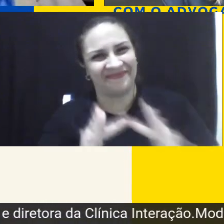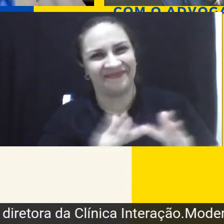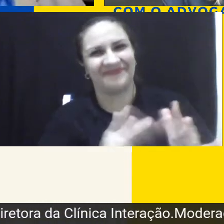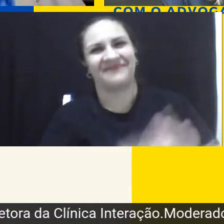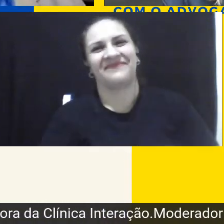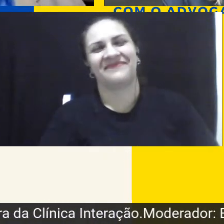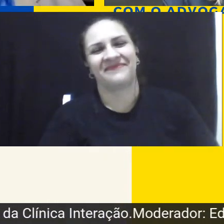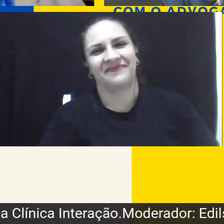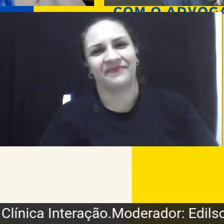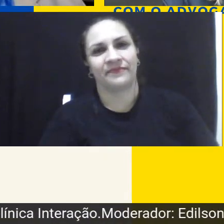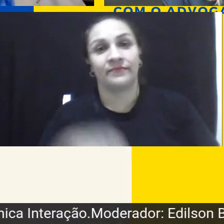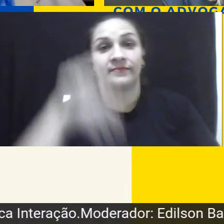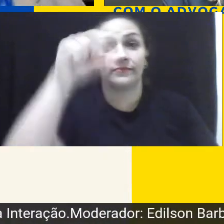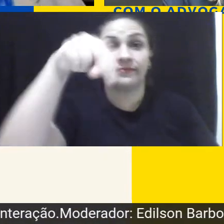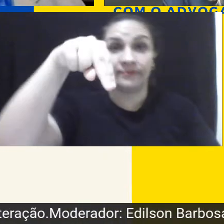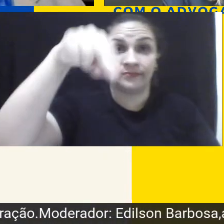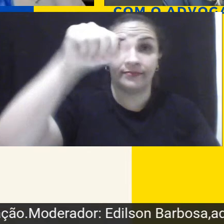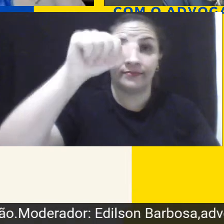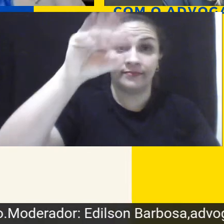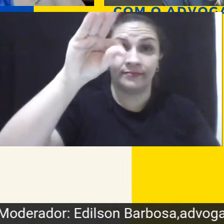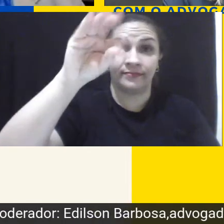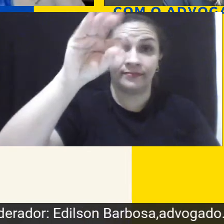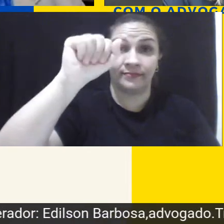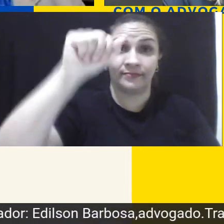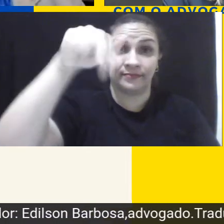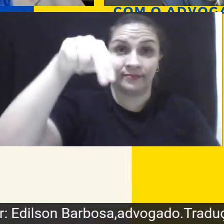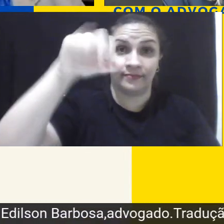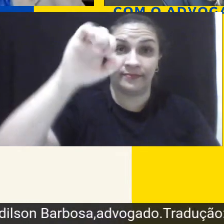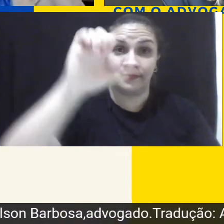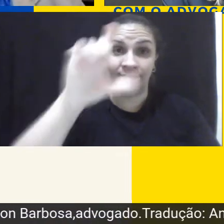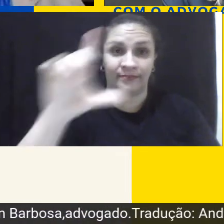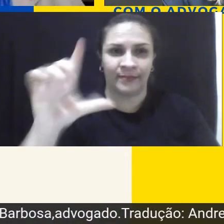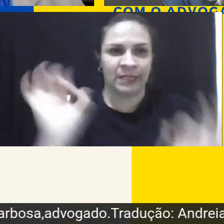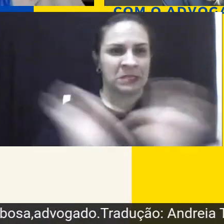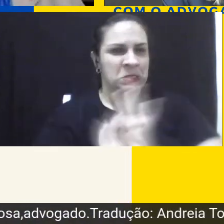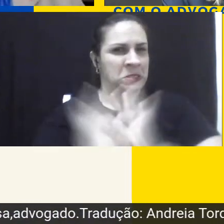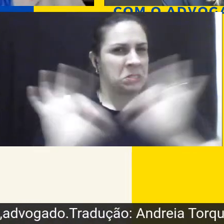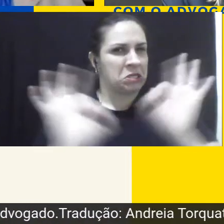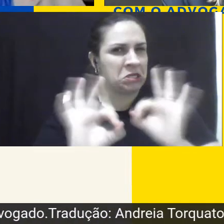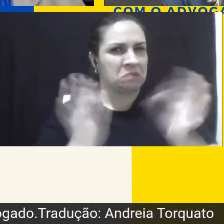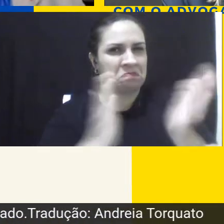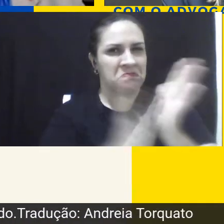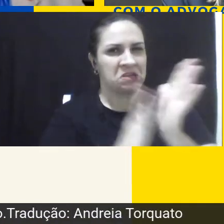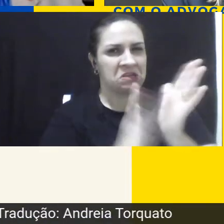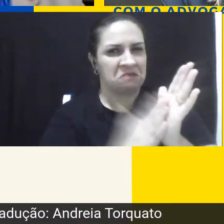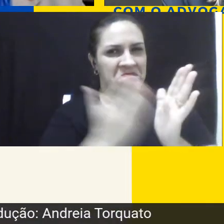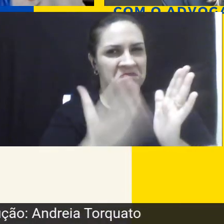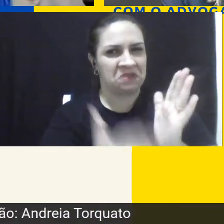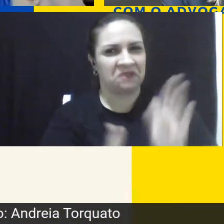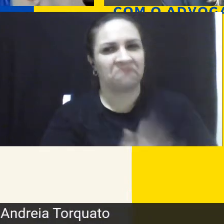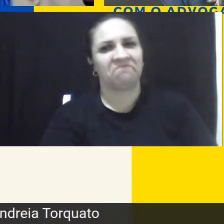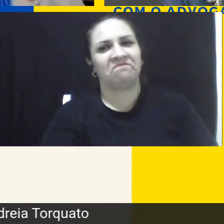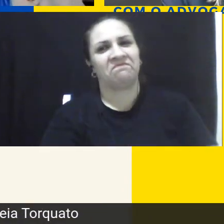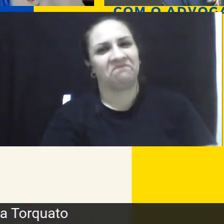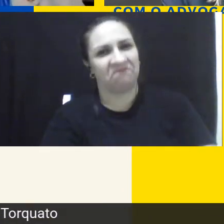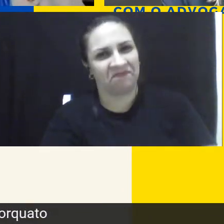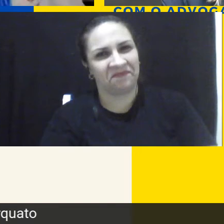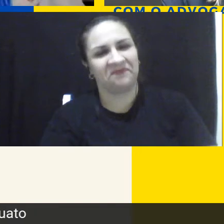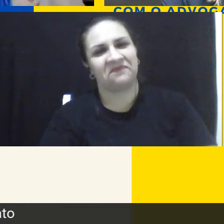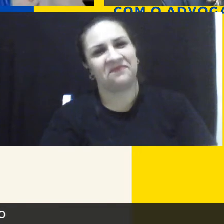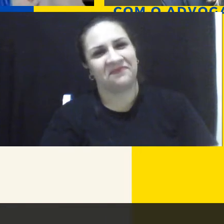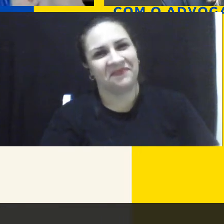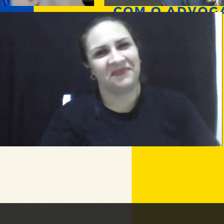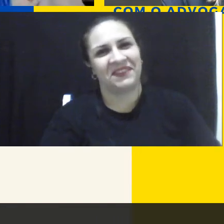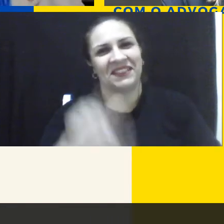Ó, o Nathaniel Neto colocou excelente. Obrigado, Nathaniel. Obrigada. A Lívia realmente